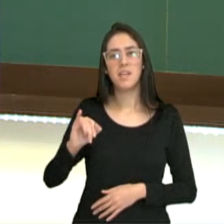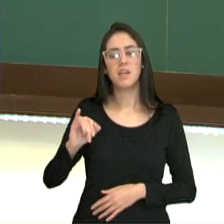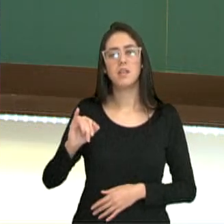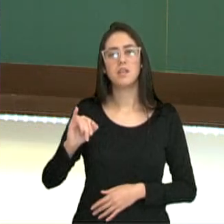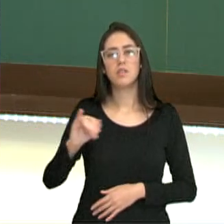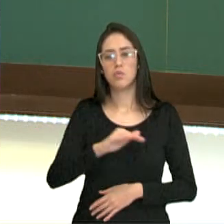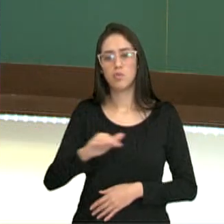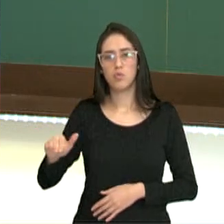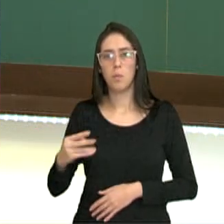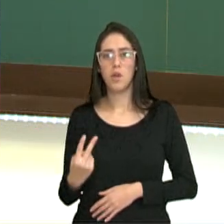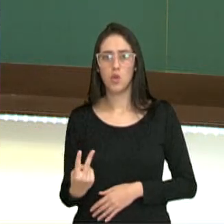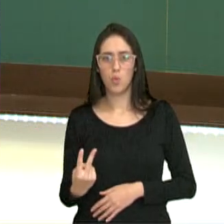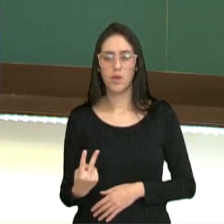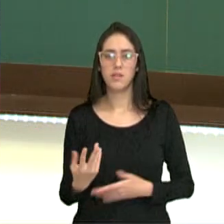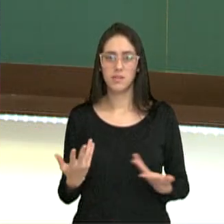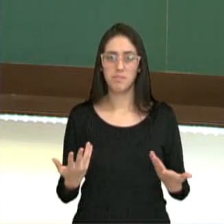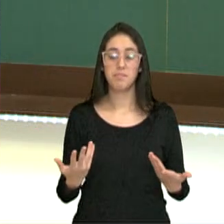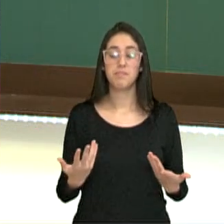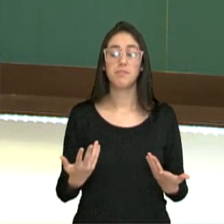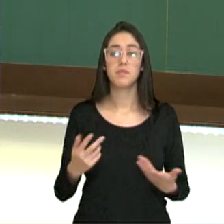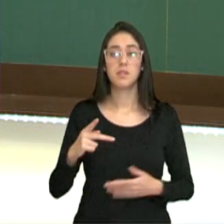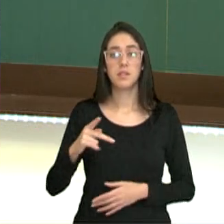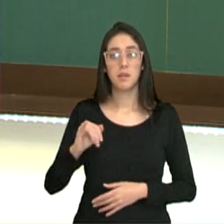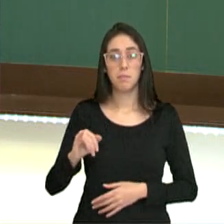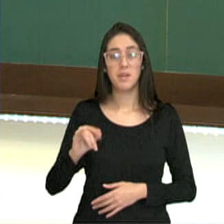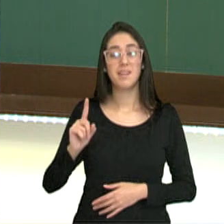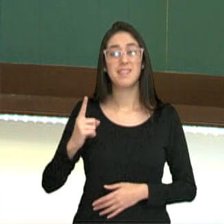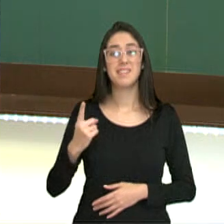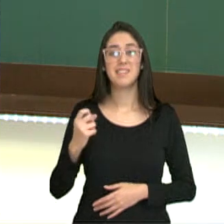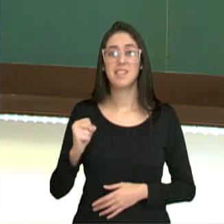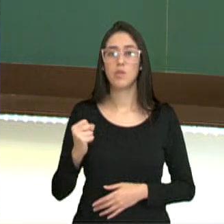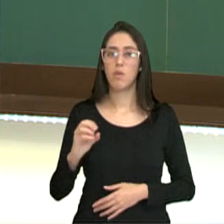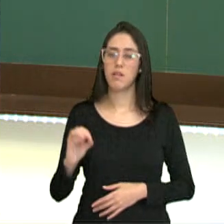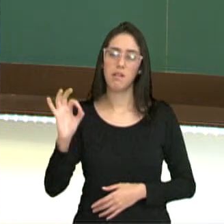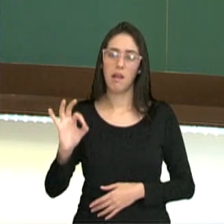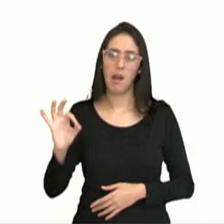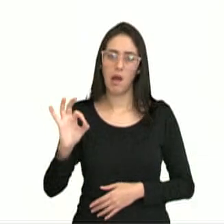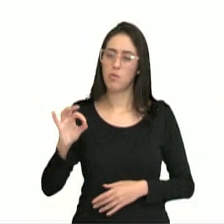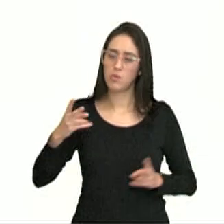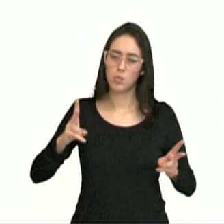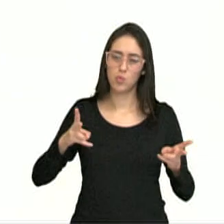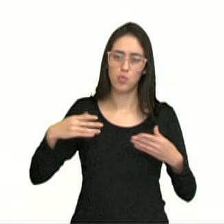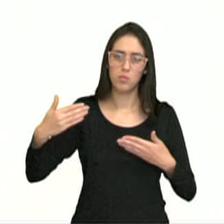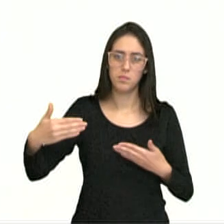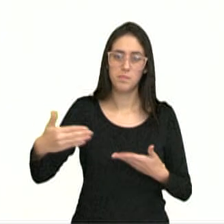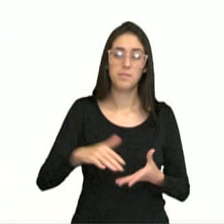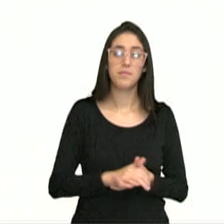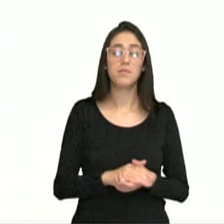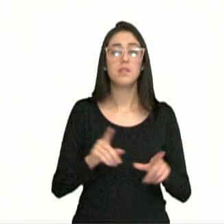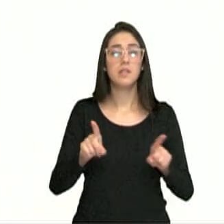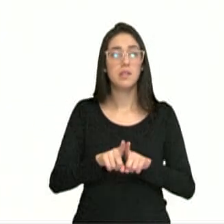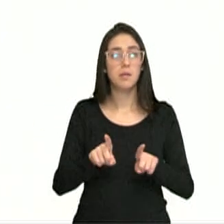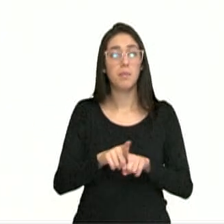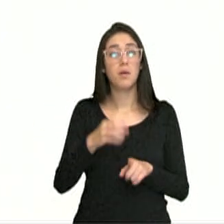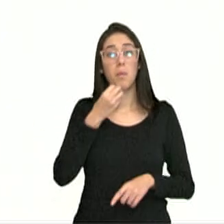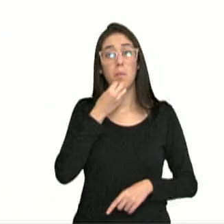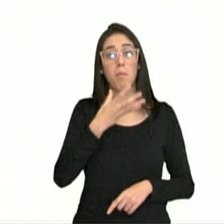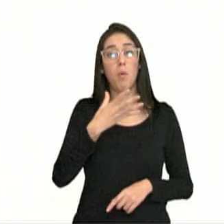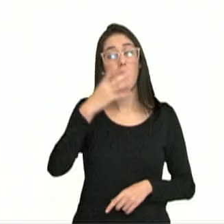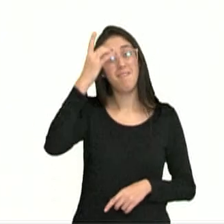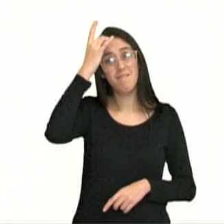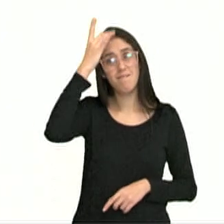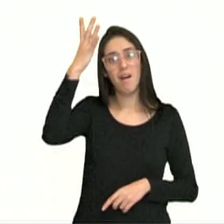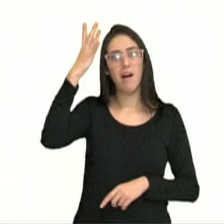90 graus, π 180 graus e assim sucessivamente. E também me facilita muito